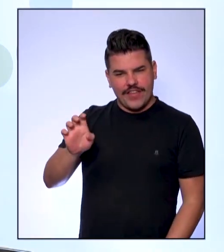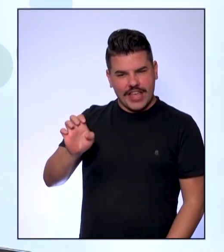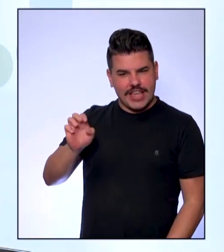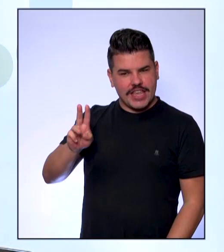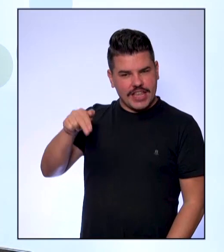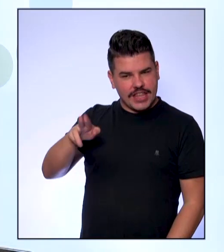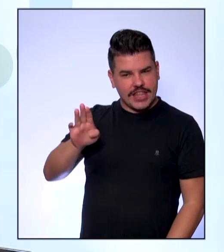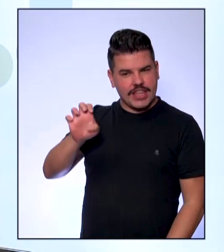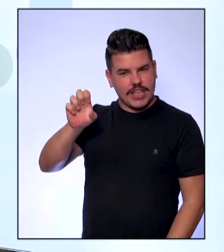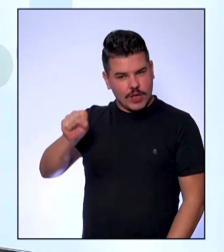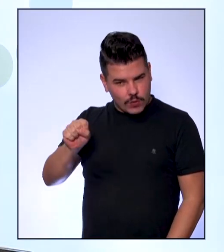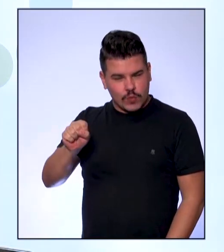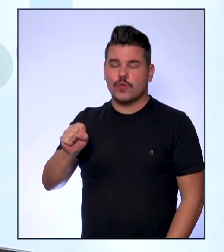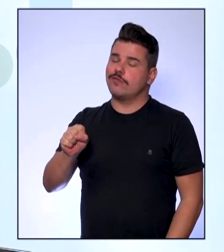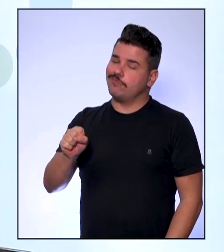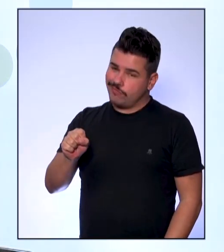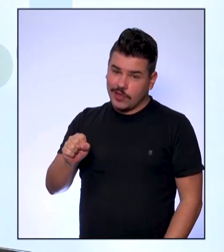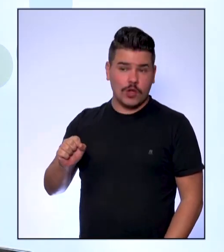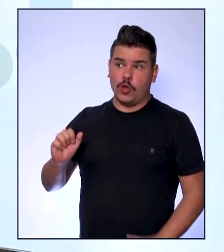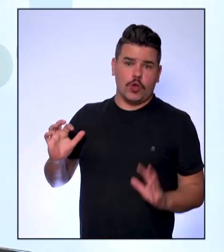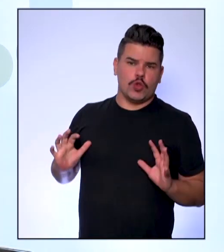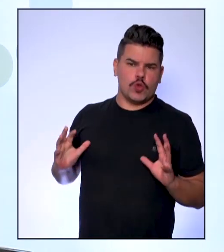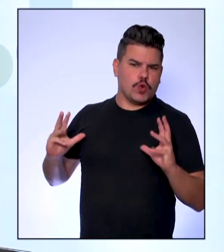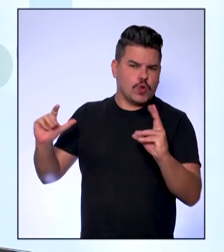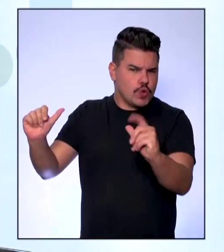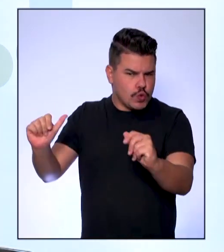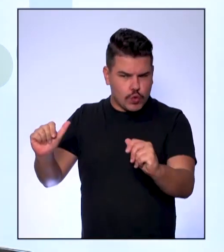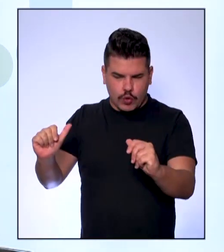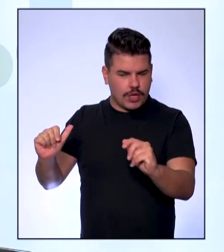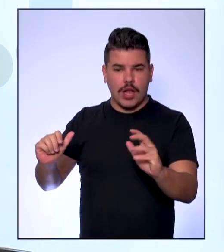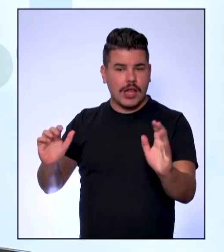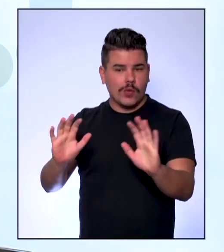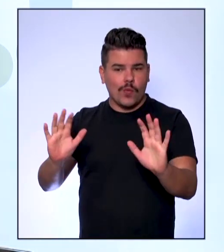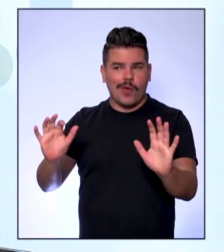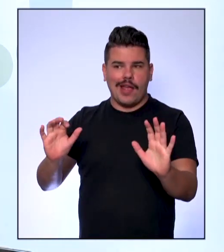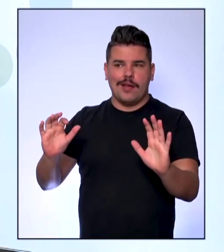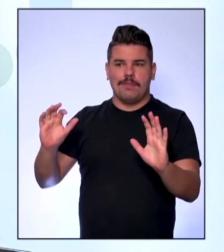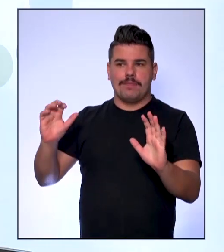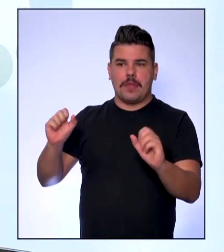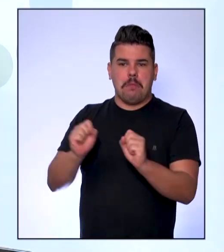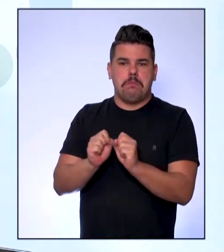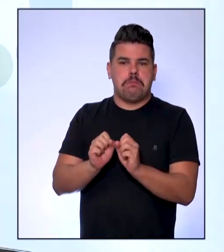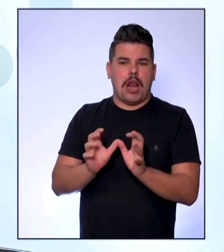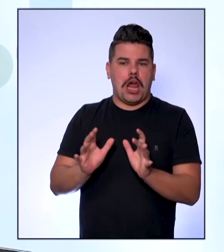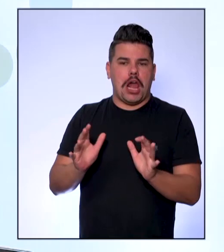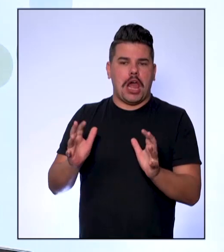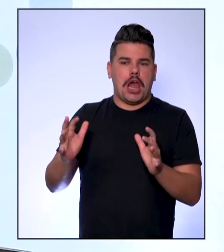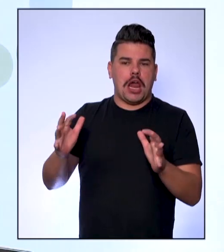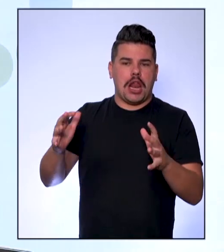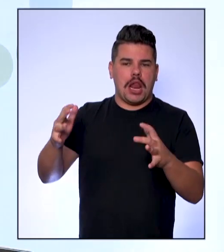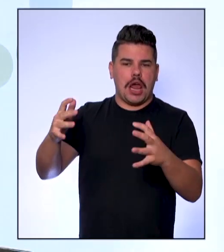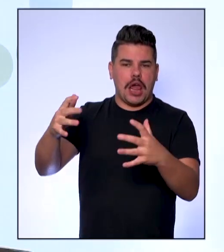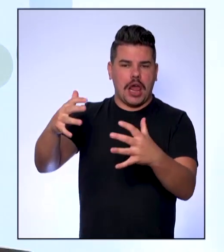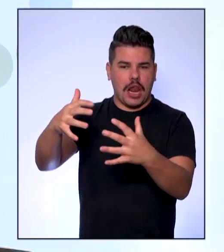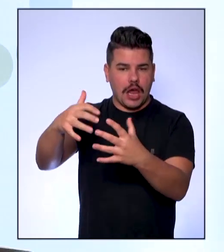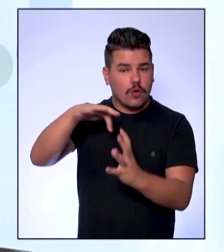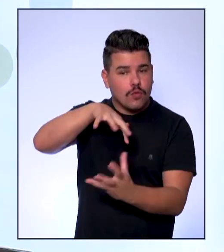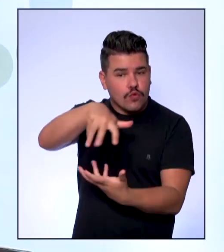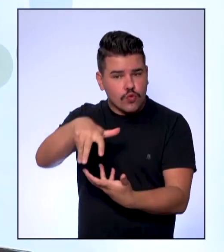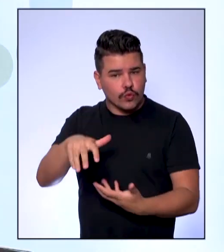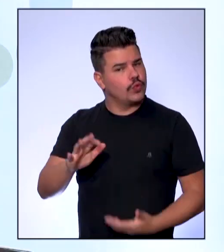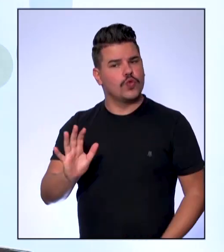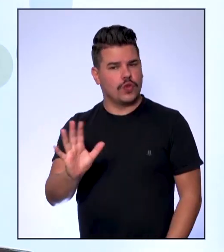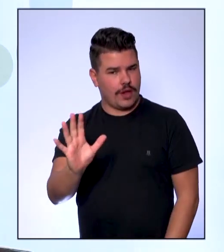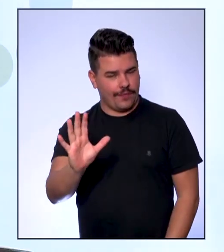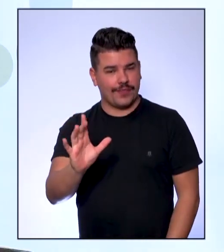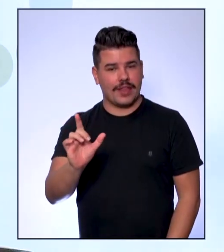lembrar que nem toda fake news ela é algo tão global. A gente tem que imaginar que esse nome a gente sempre